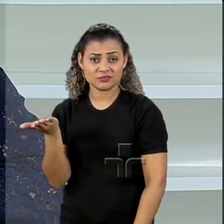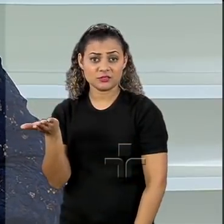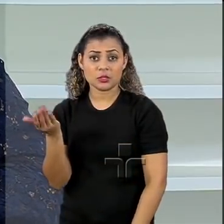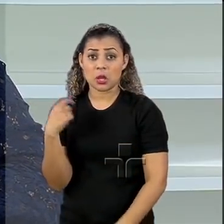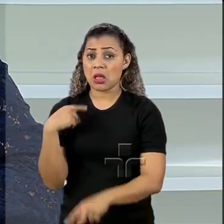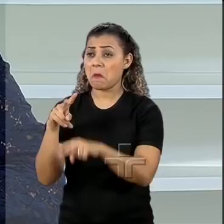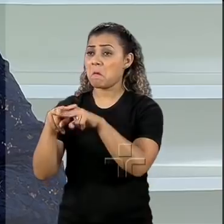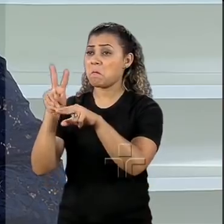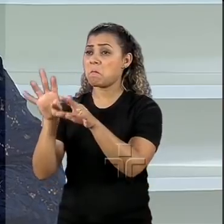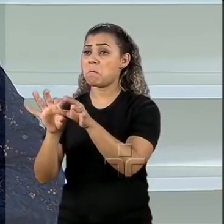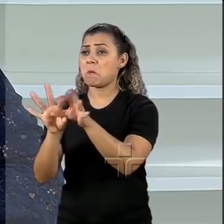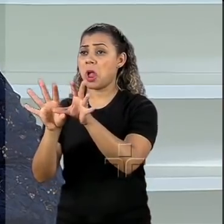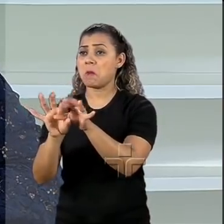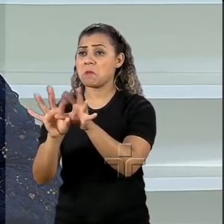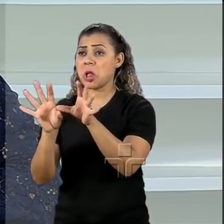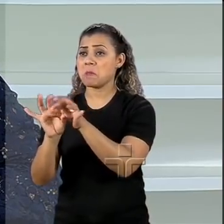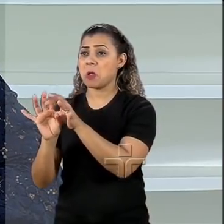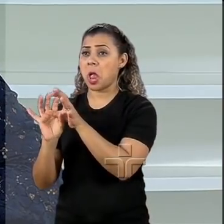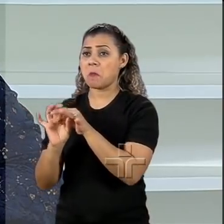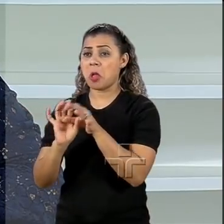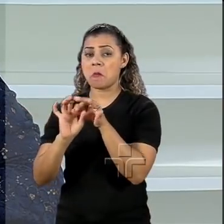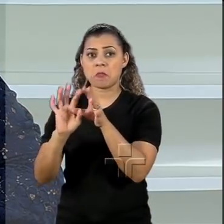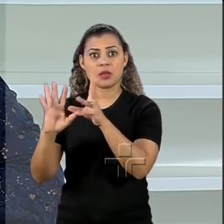todo mundo,